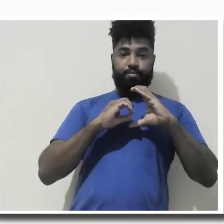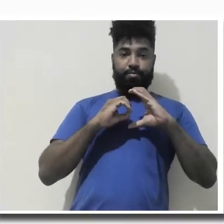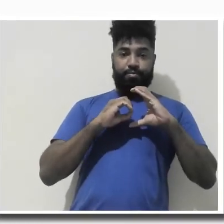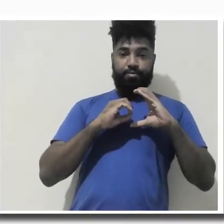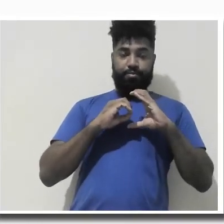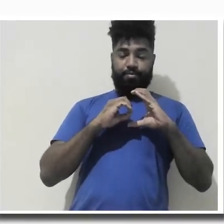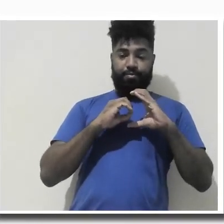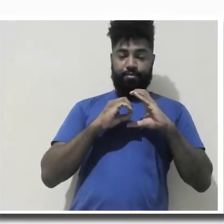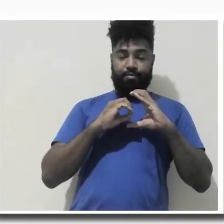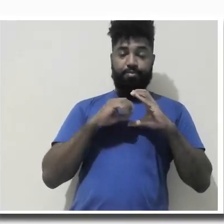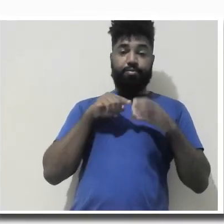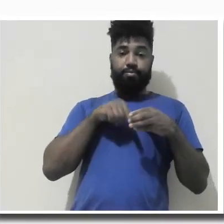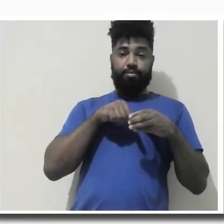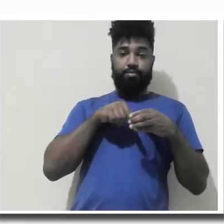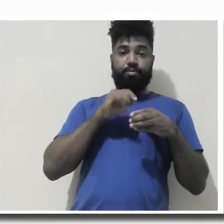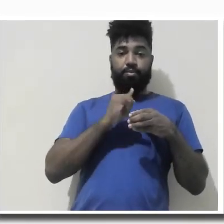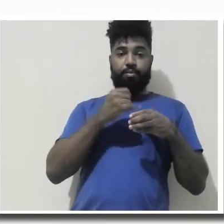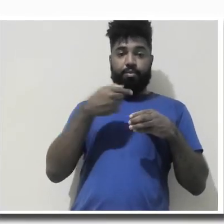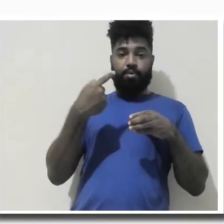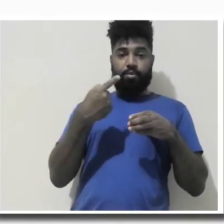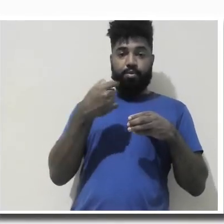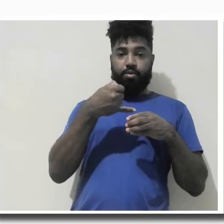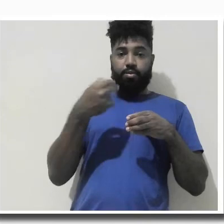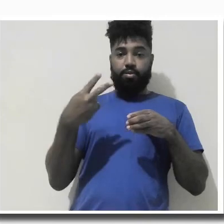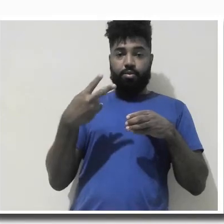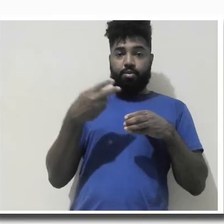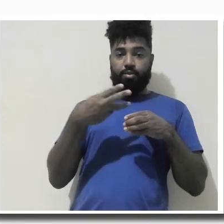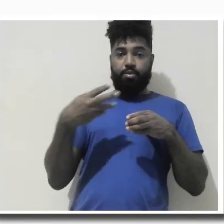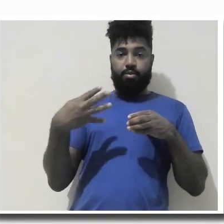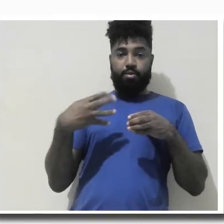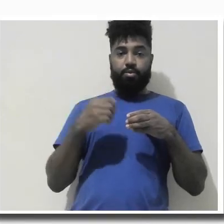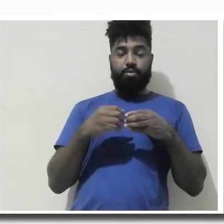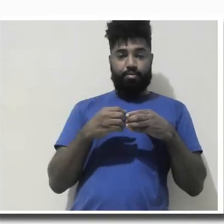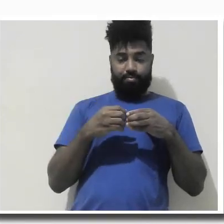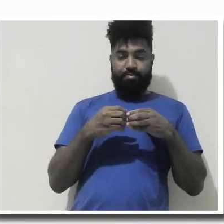1, menos 2, menos 3 e assim sucessivamente.